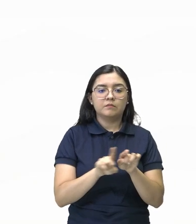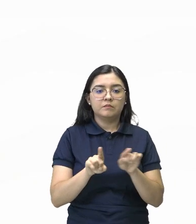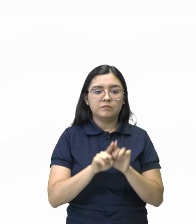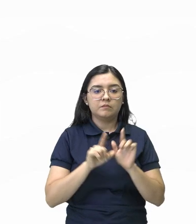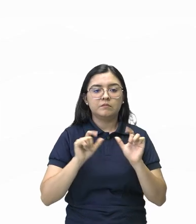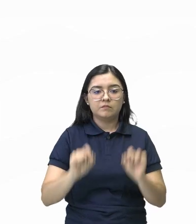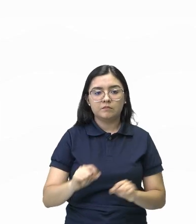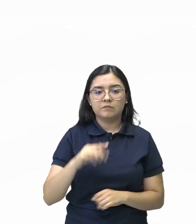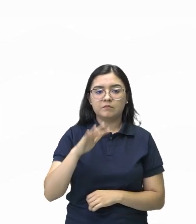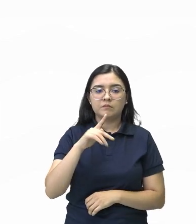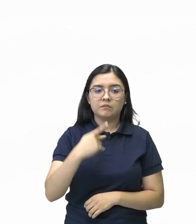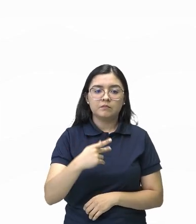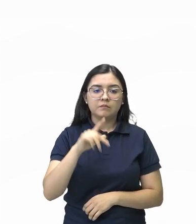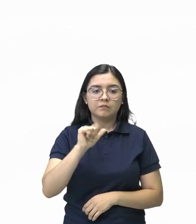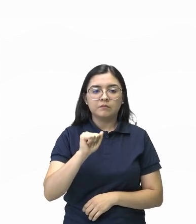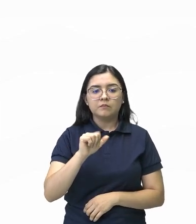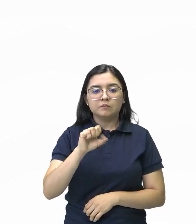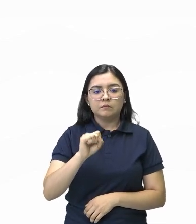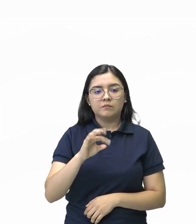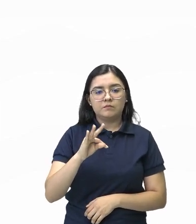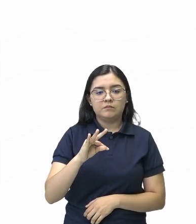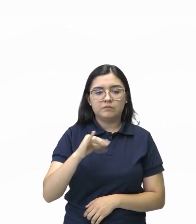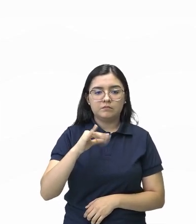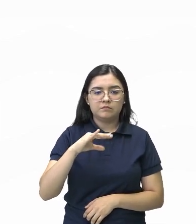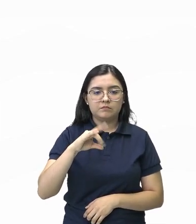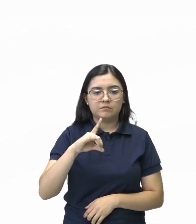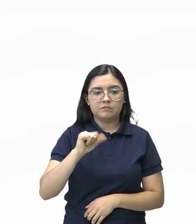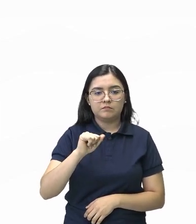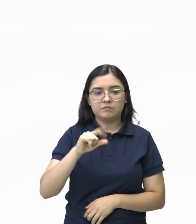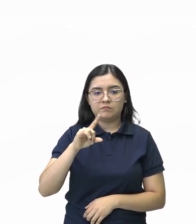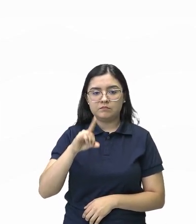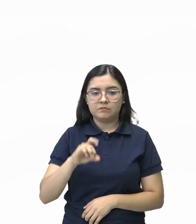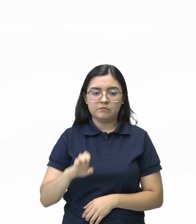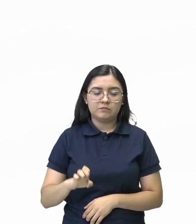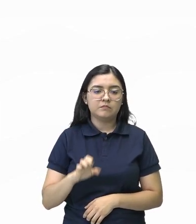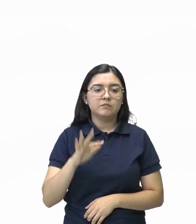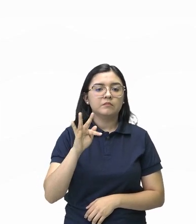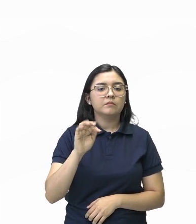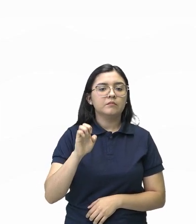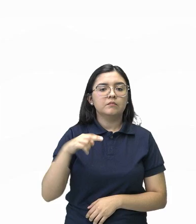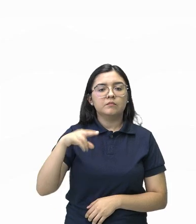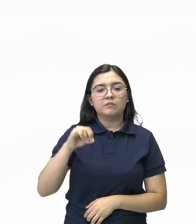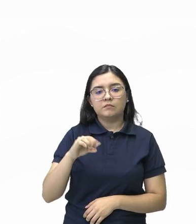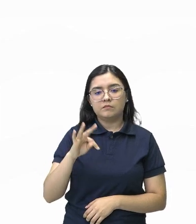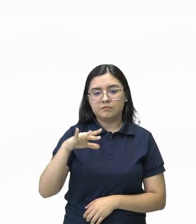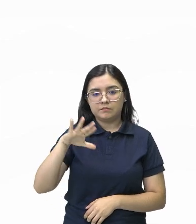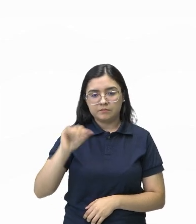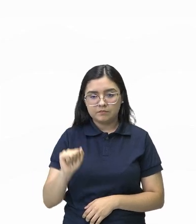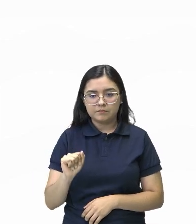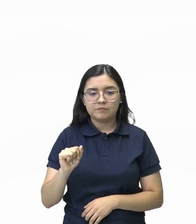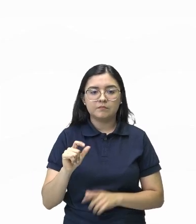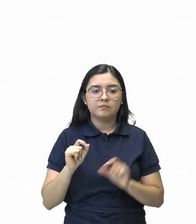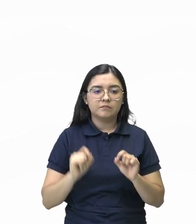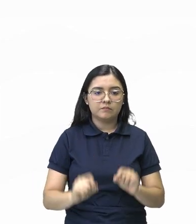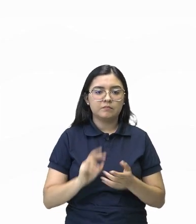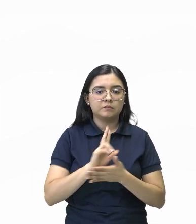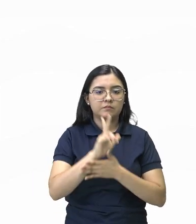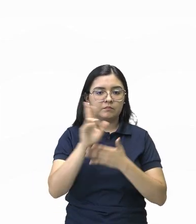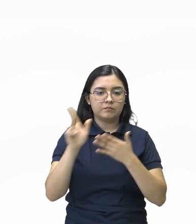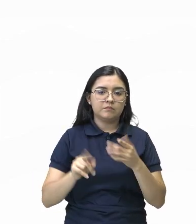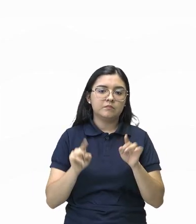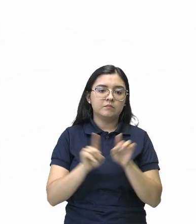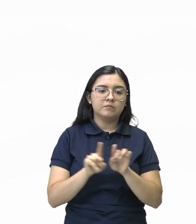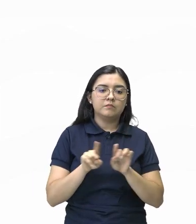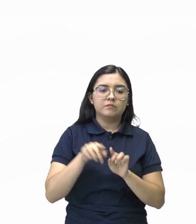plasticidade fenotípica, né, onde um mesmo indivíduo gera fenótipos diferentes em ambientes distintos. Um exemplo